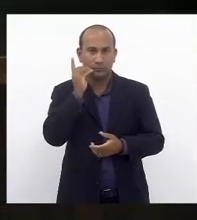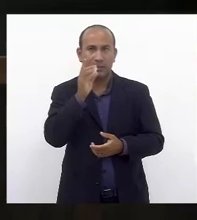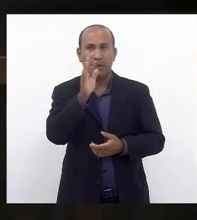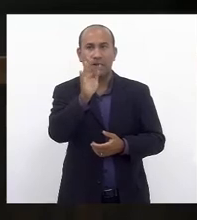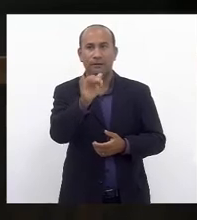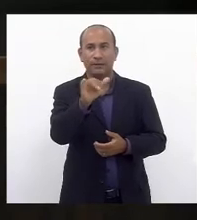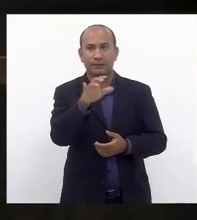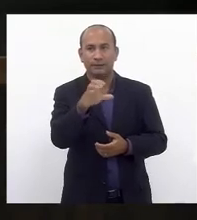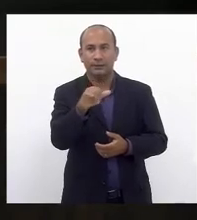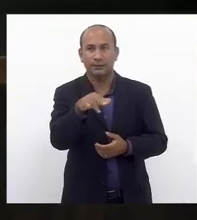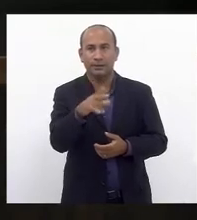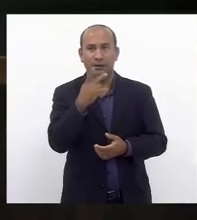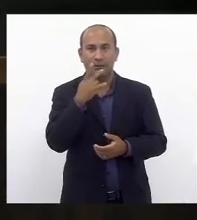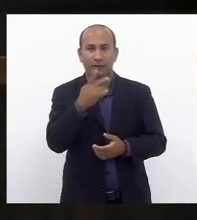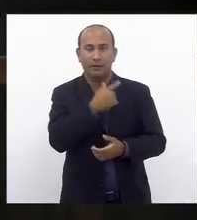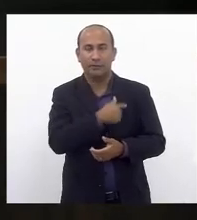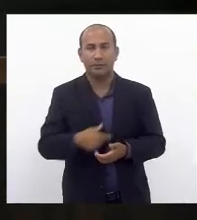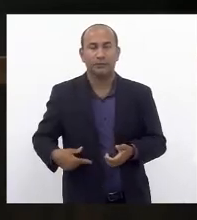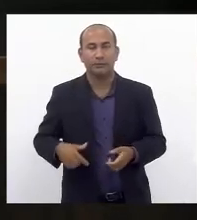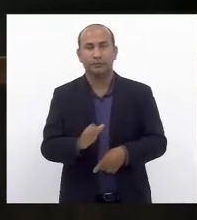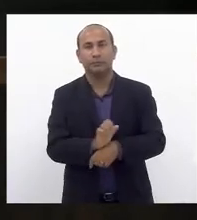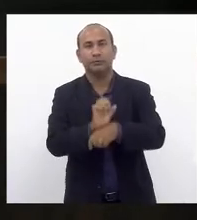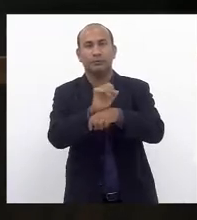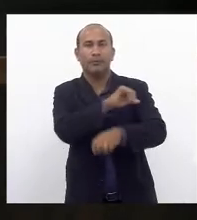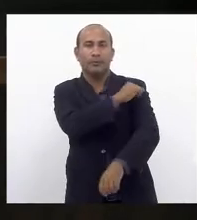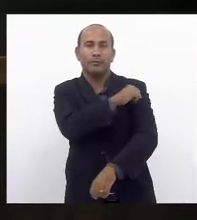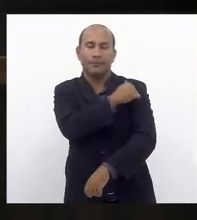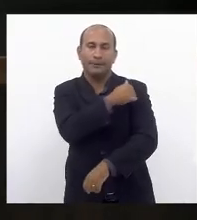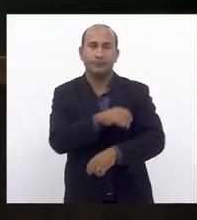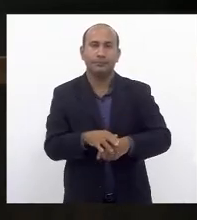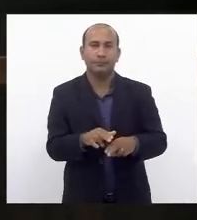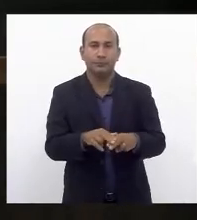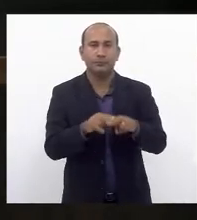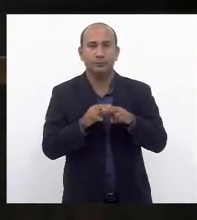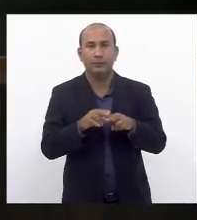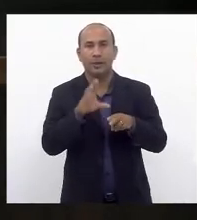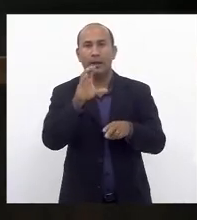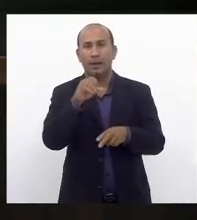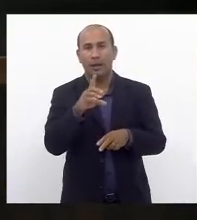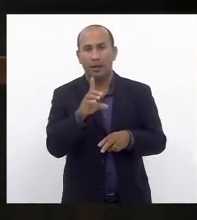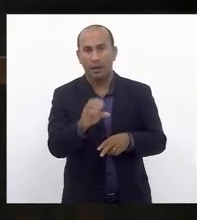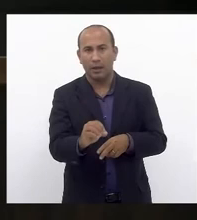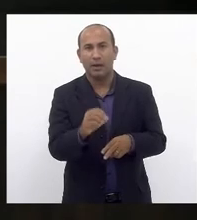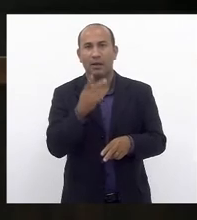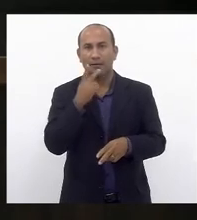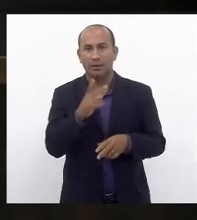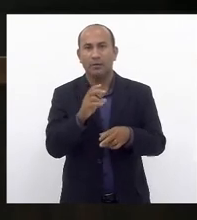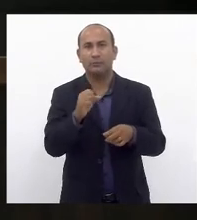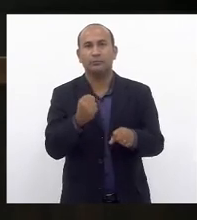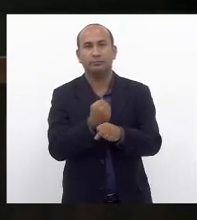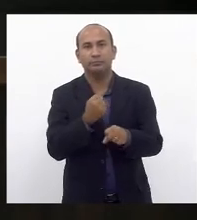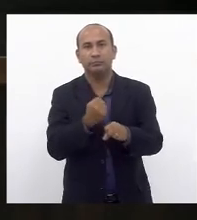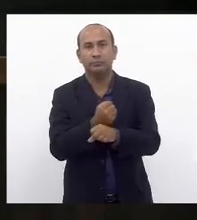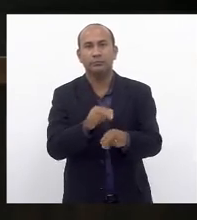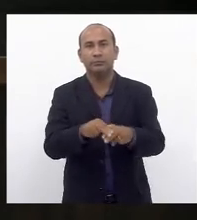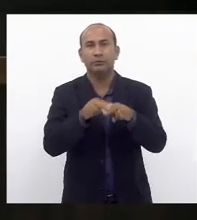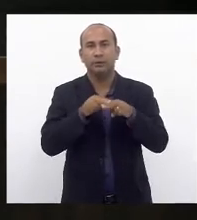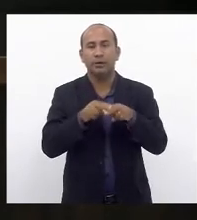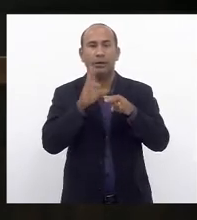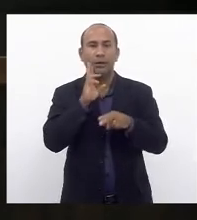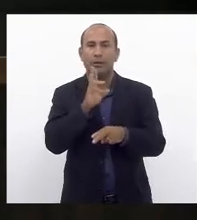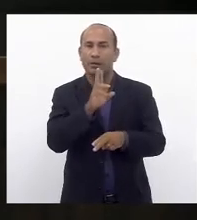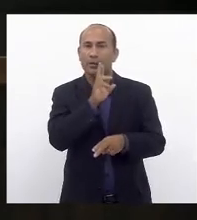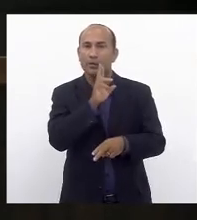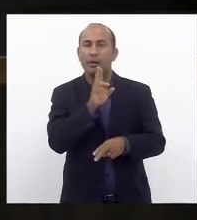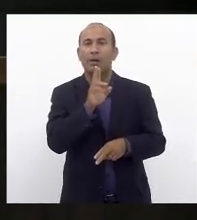Franciane Mota, que solicita ao governador do Estado do Rio de Janeiro, excelentíssimo senhor Cláudio Castro, promover a construção de restaurante popular